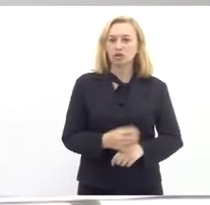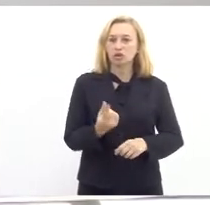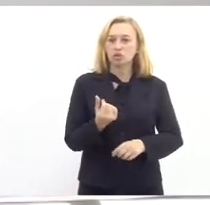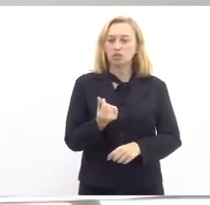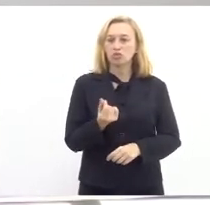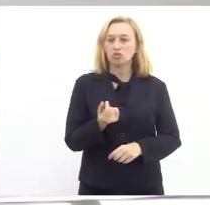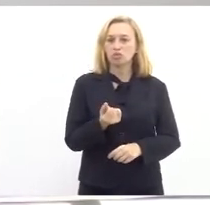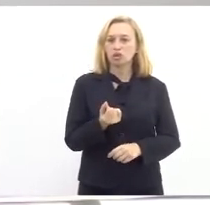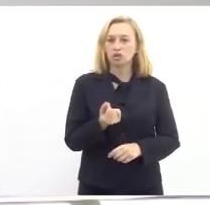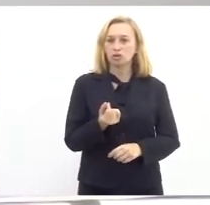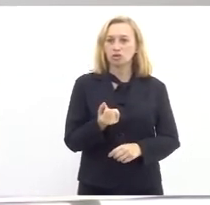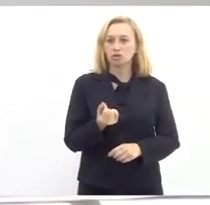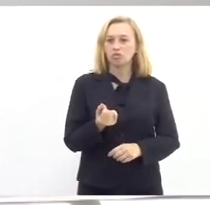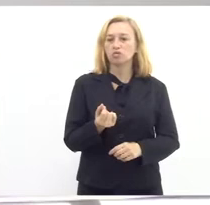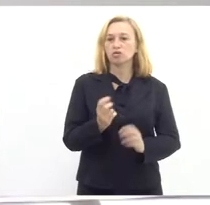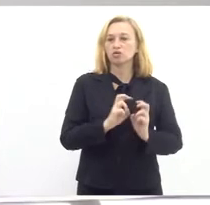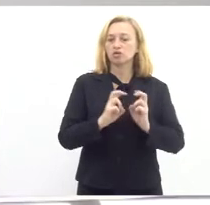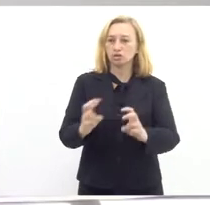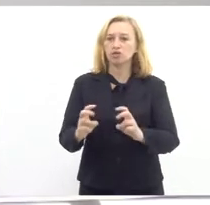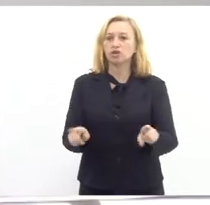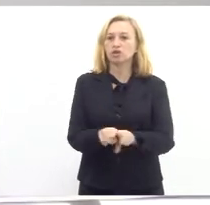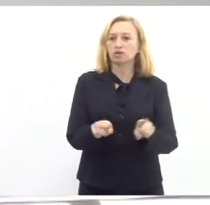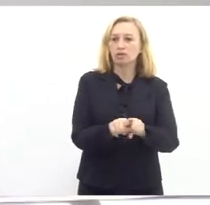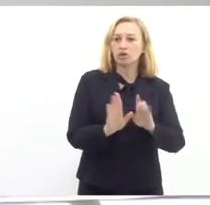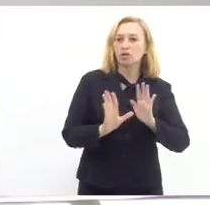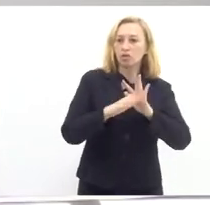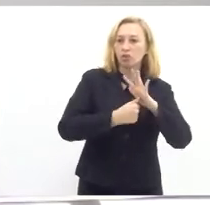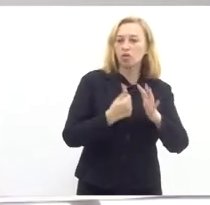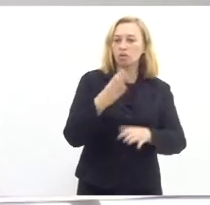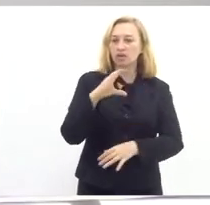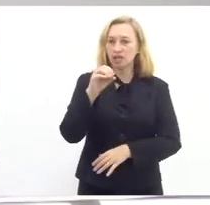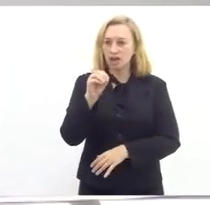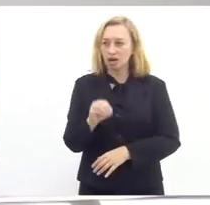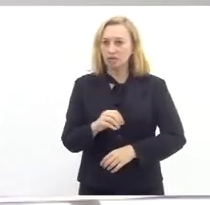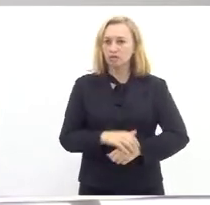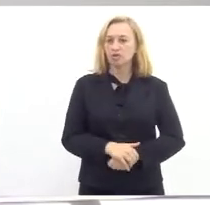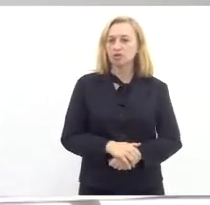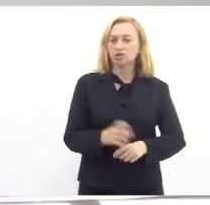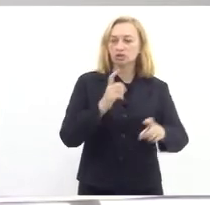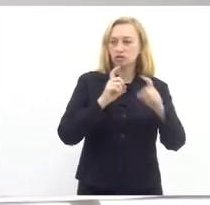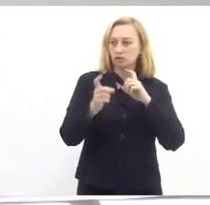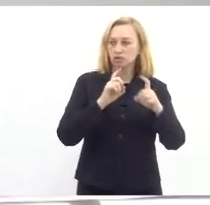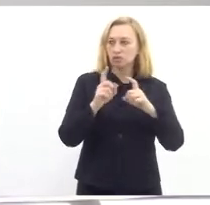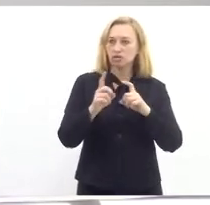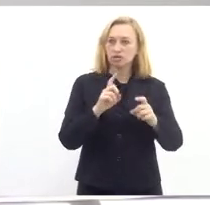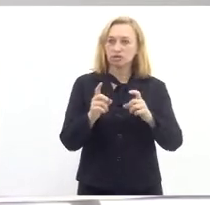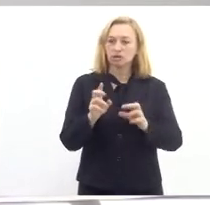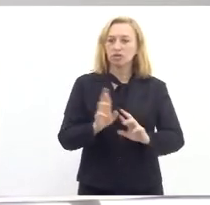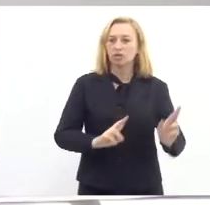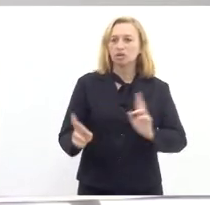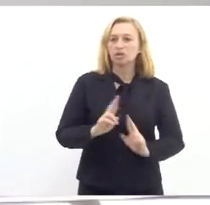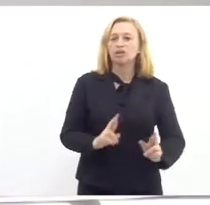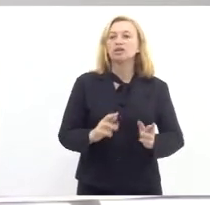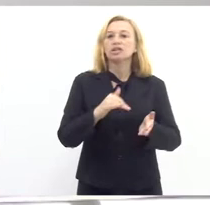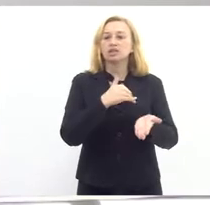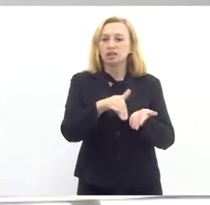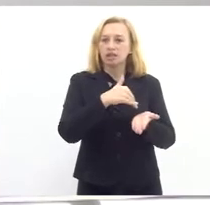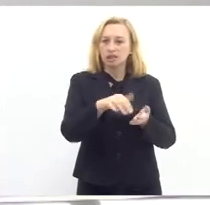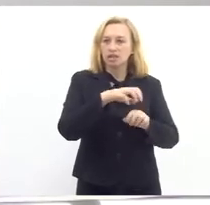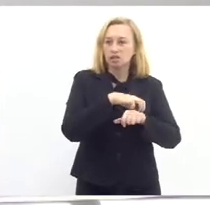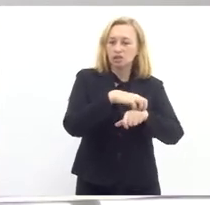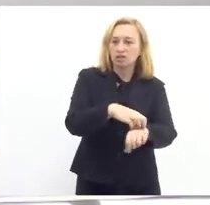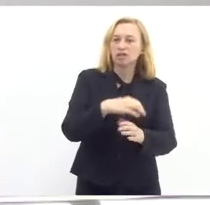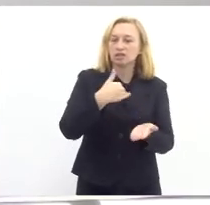das tarifas e a questão de furto de cabos. Nas discussões relacionadas ao aumento de tarifa, foram ouvidas a Secretaria de Transporte,